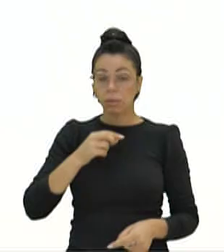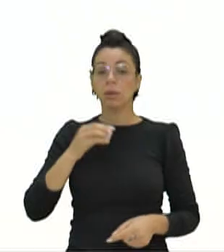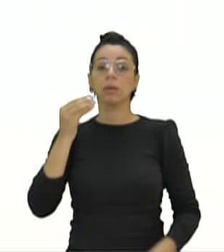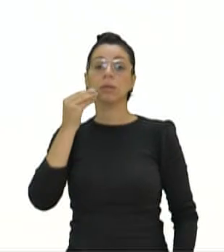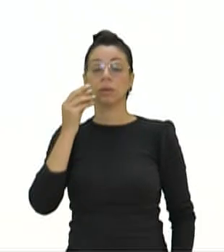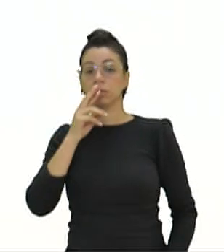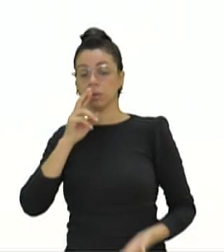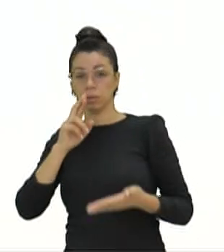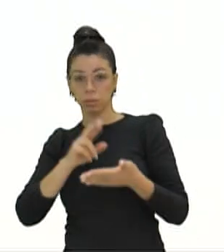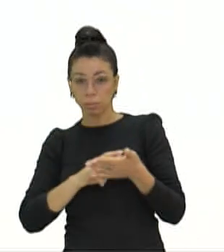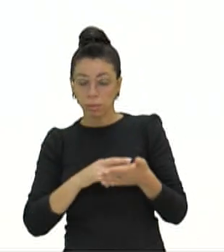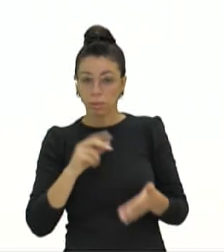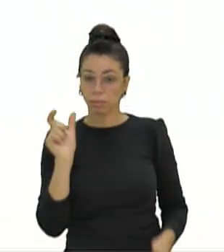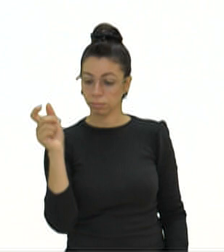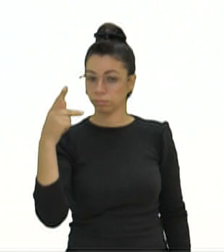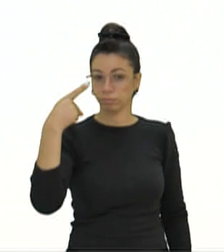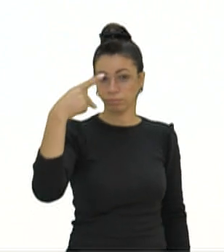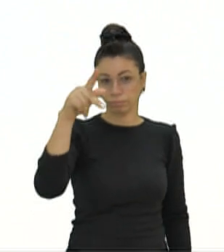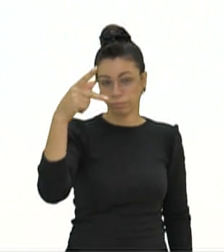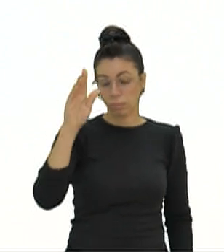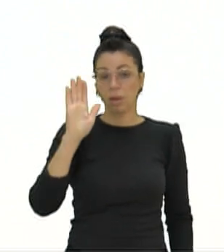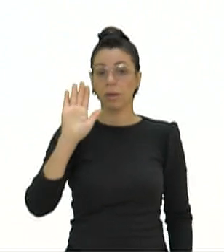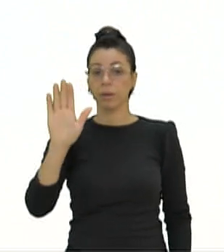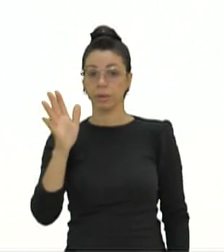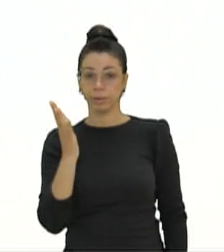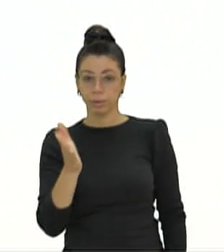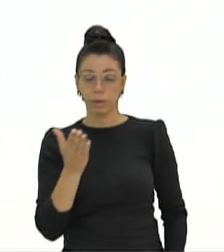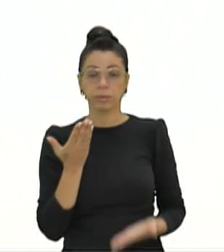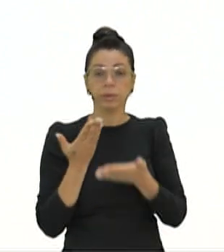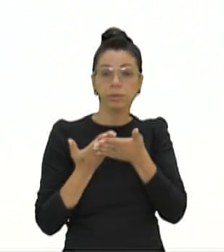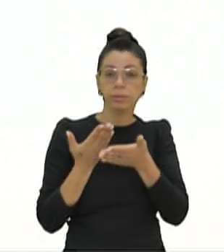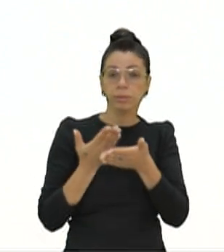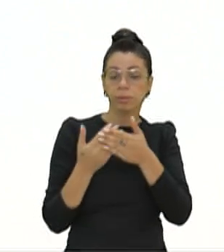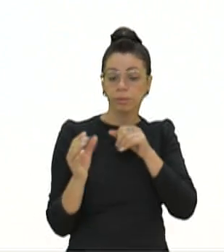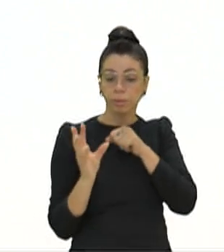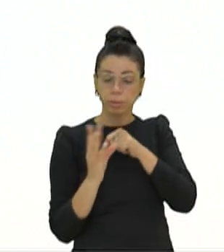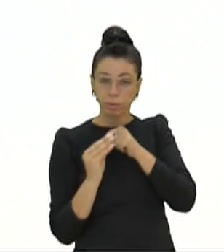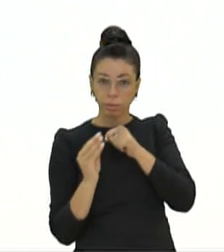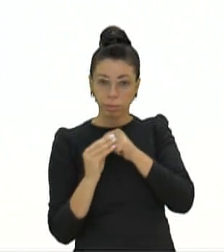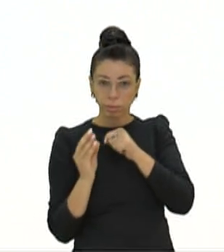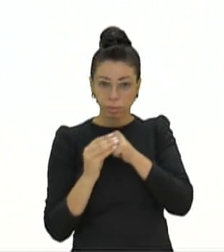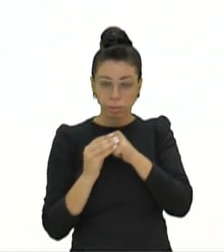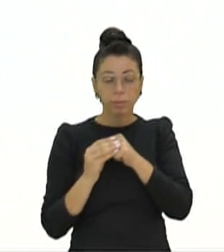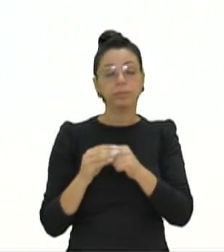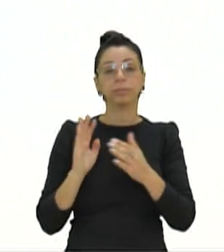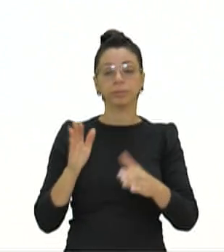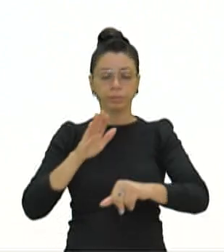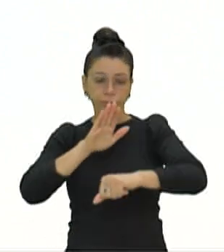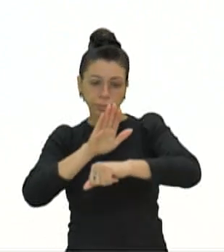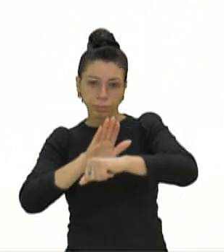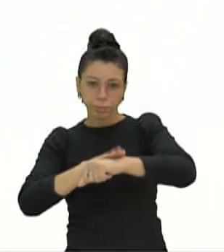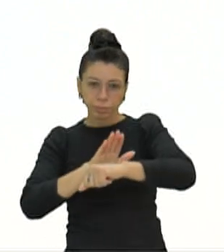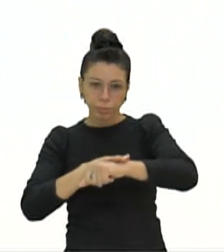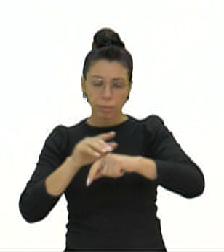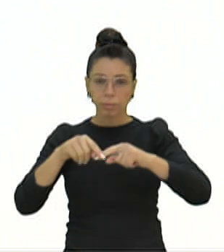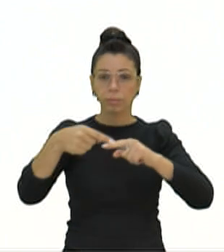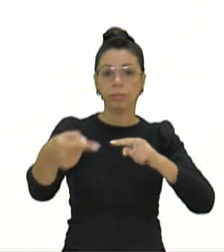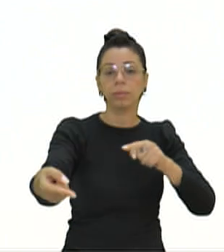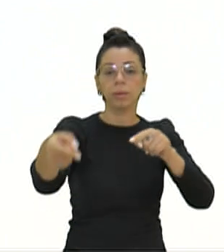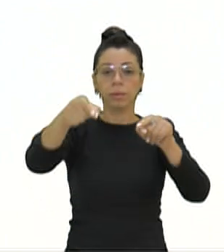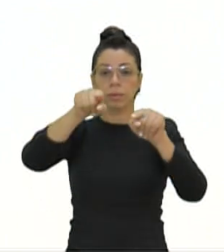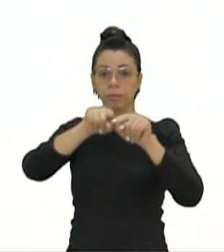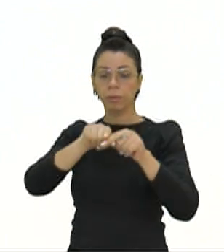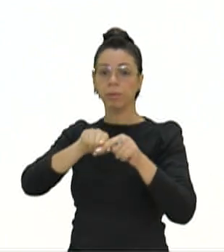as suas palavras, com base no que você já tem até aqui de conhecimento. Vou te dar um pouquinho de tempo aí e nós retornamos